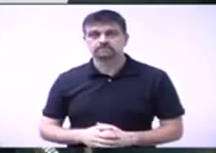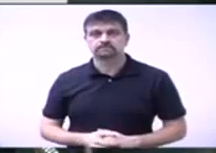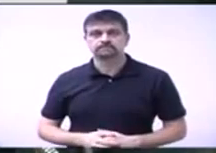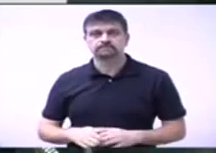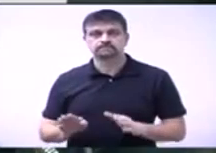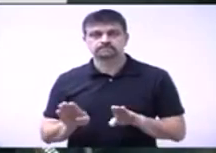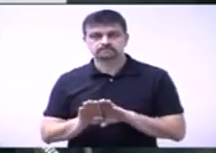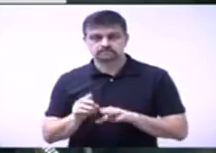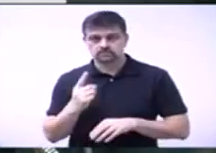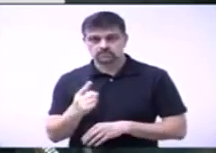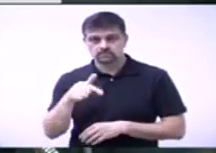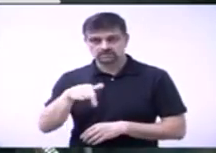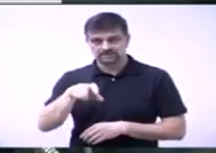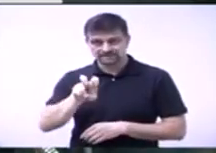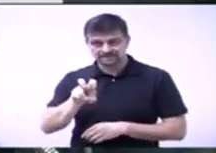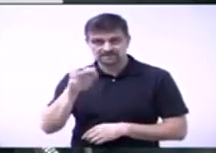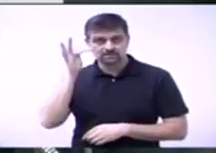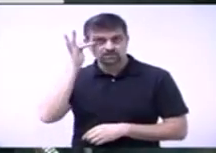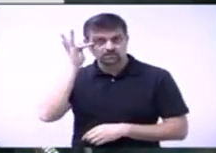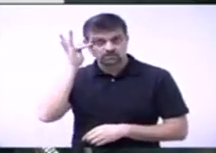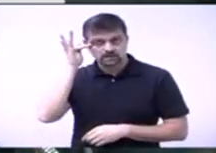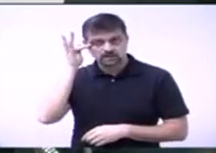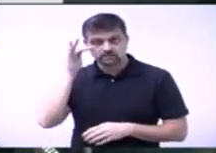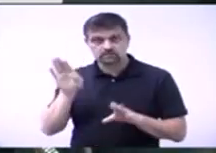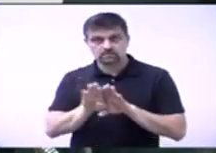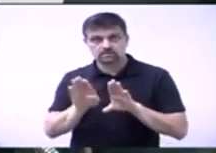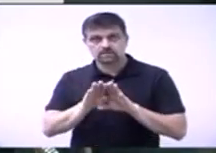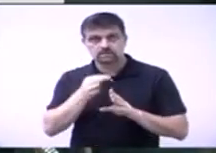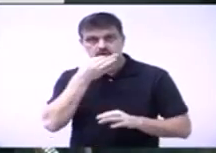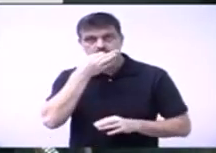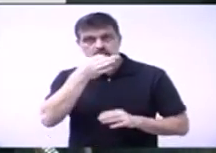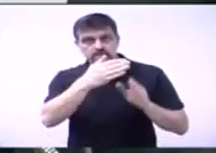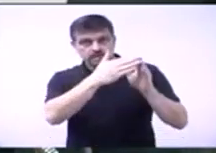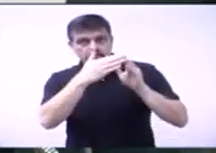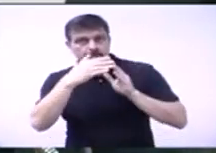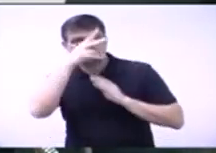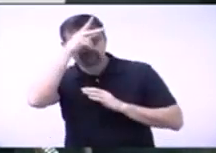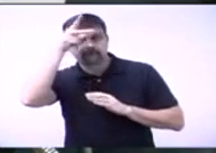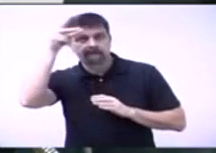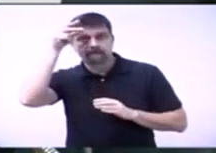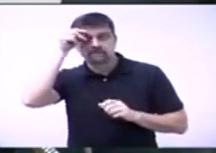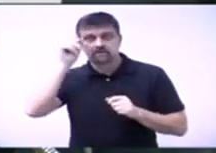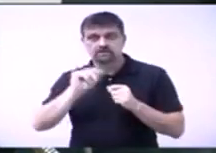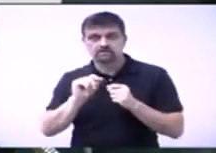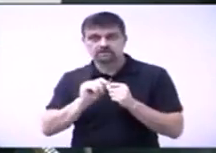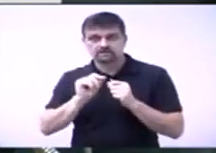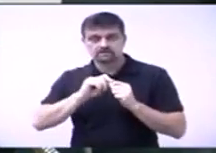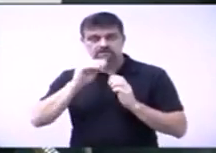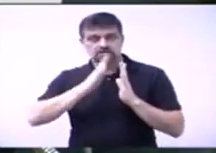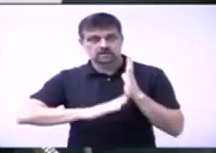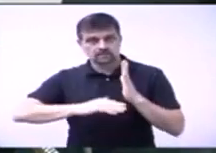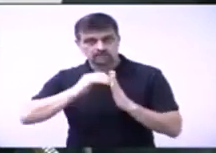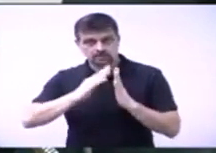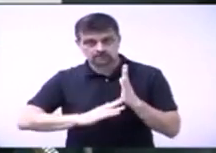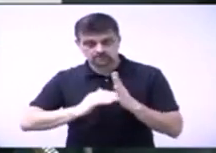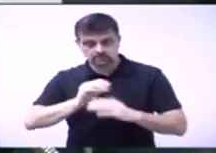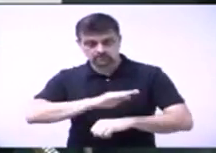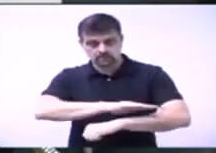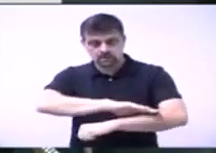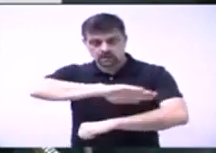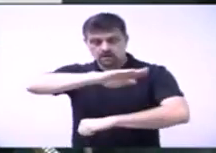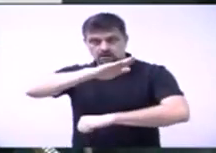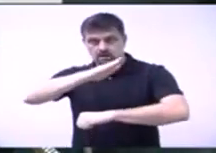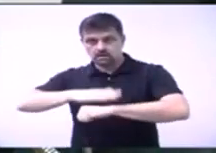185, do vereador Flávio Xavier, solicita ao Executivo que seja feita a pintura da